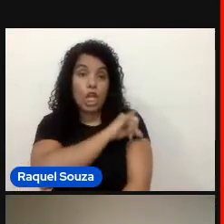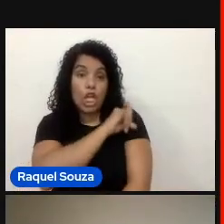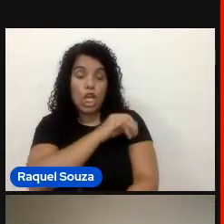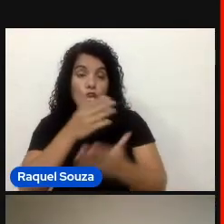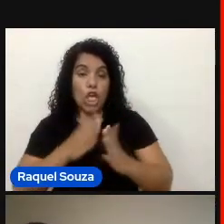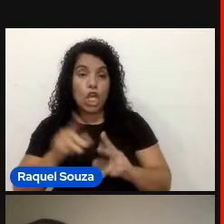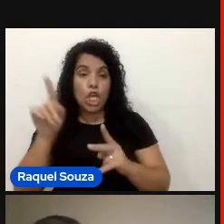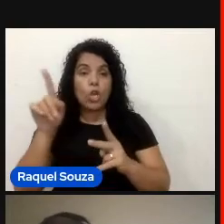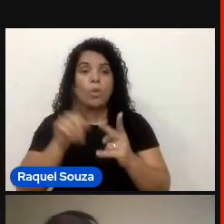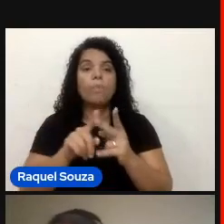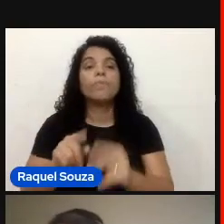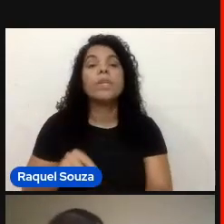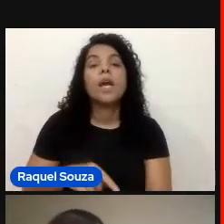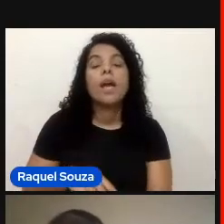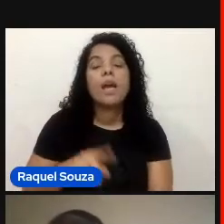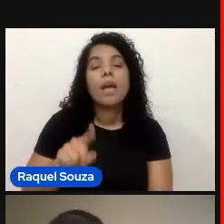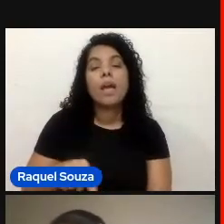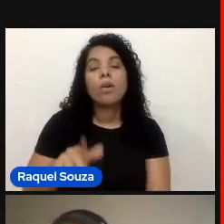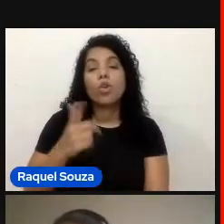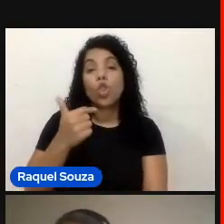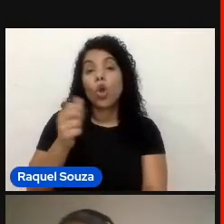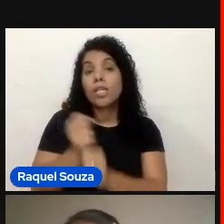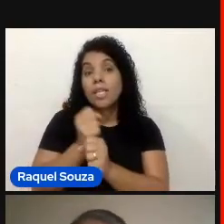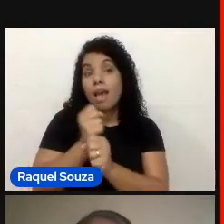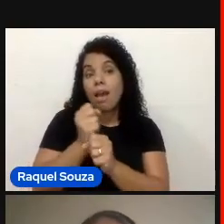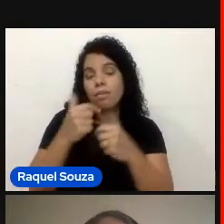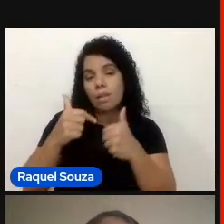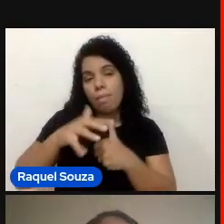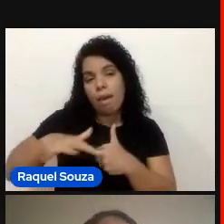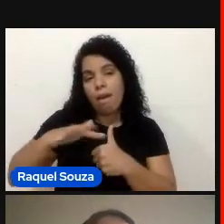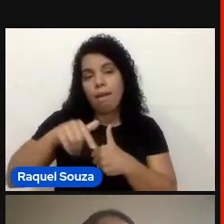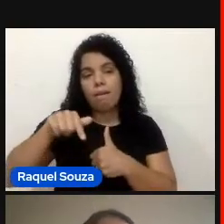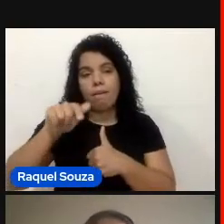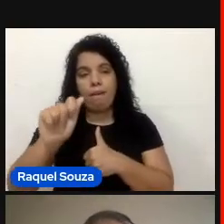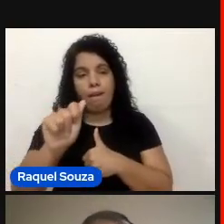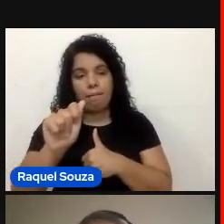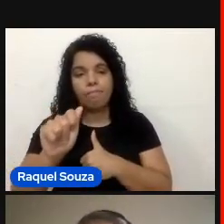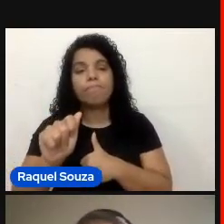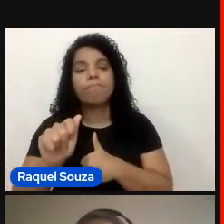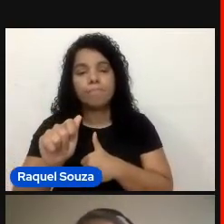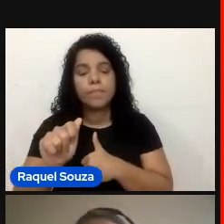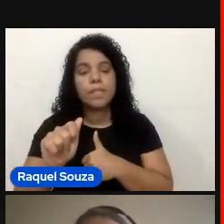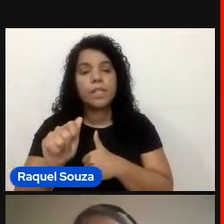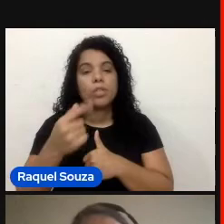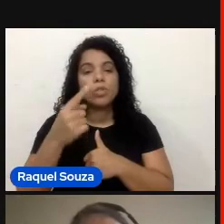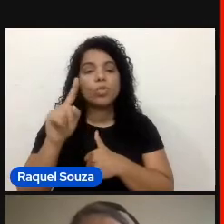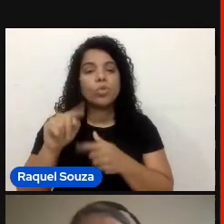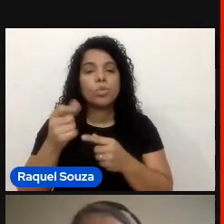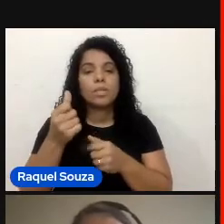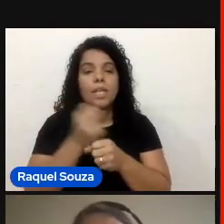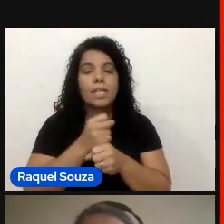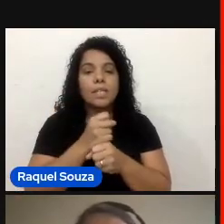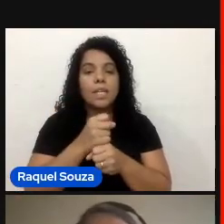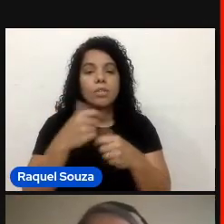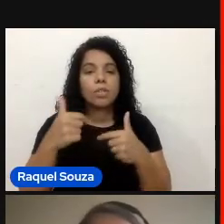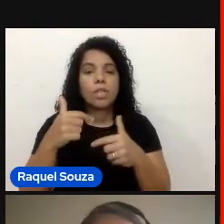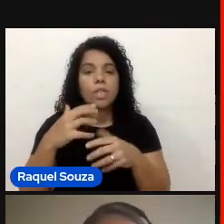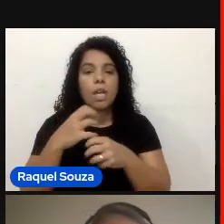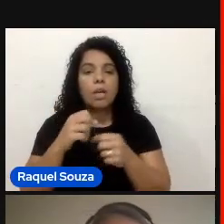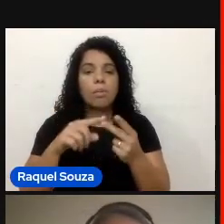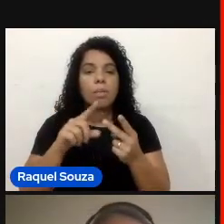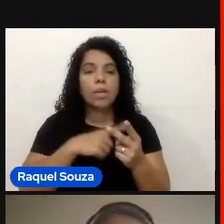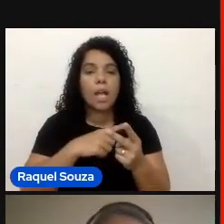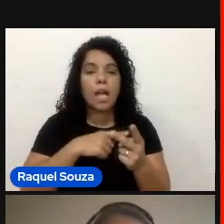trabalho há 12 anos na área de QA e nos últimos 6 anos na TopTal, no core team da